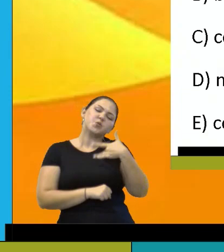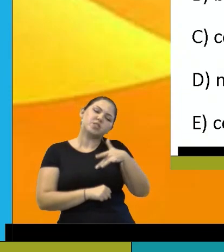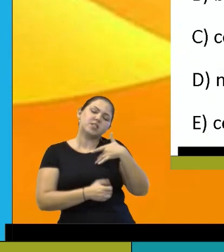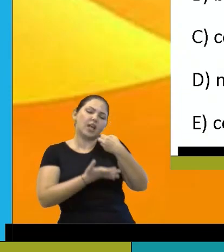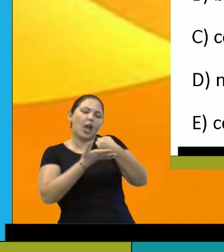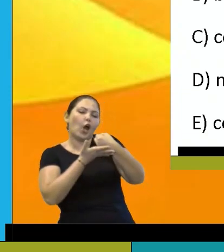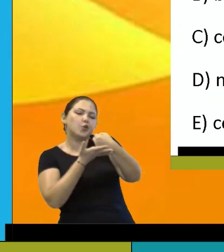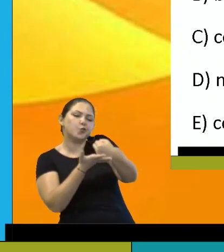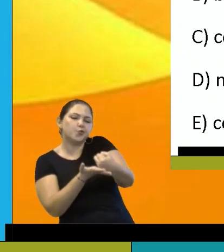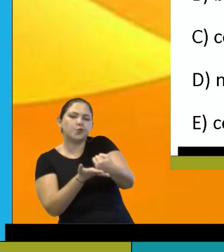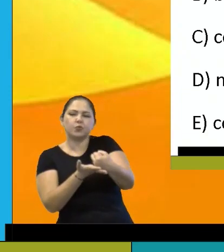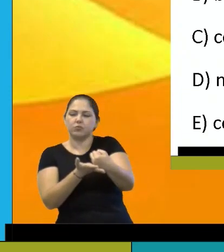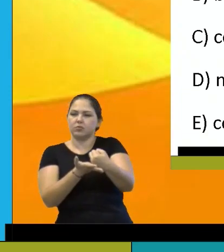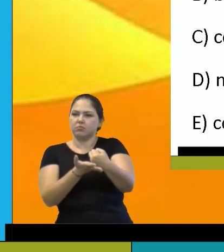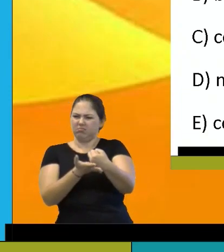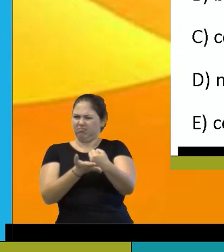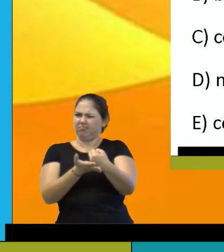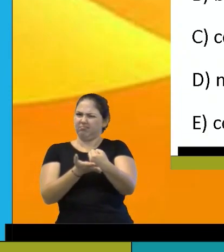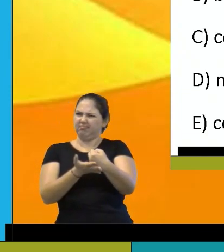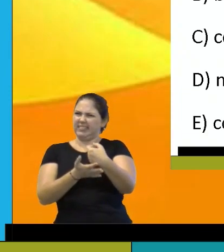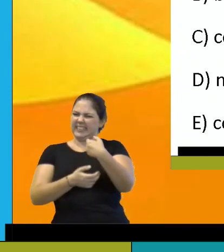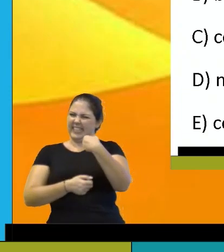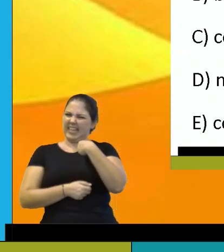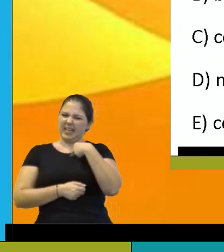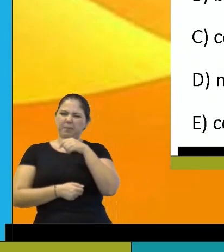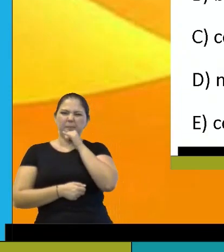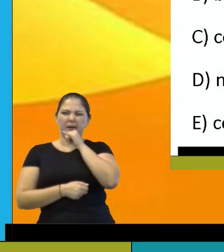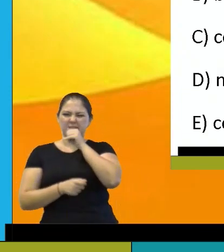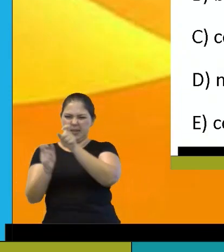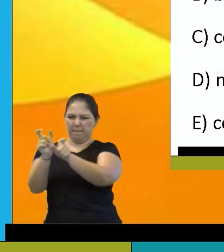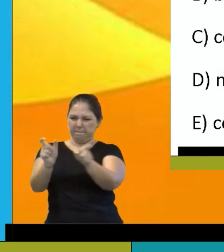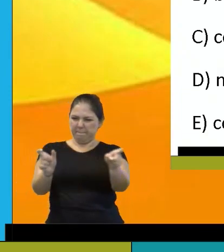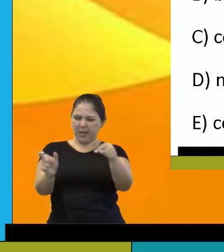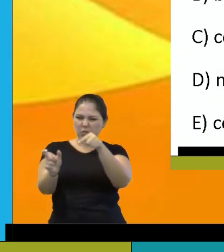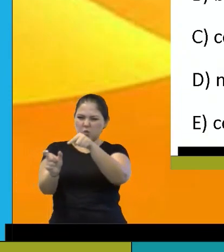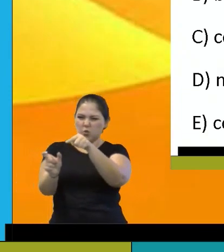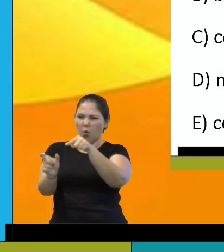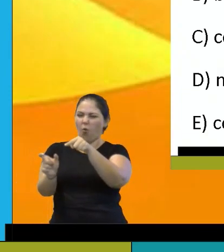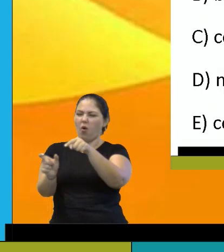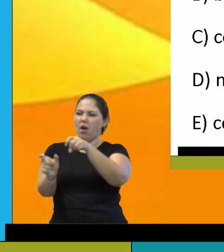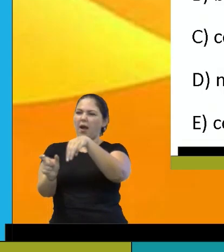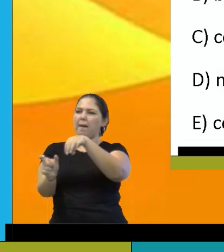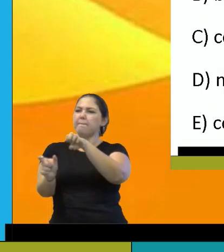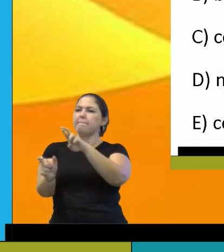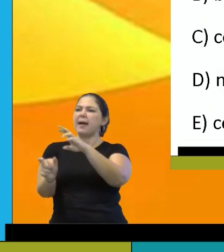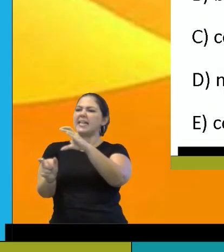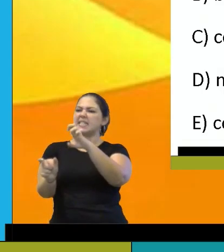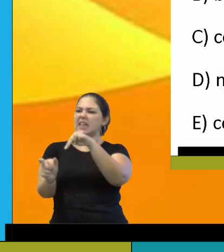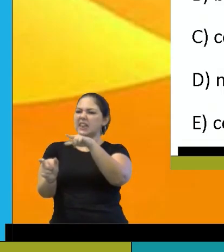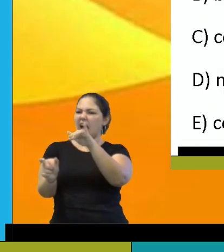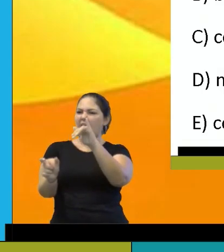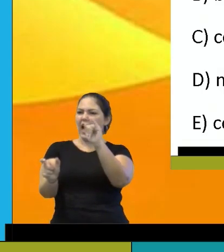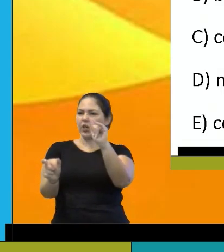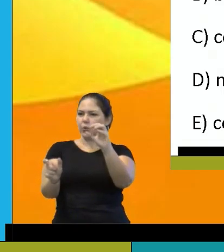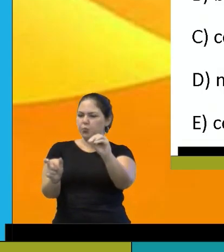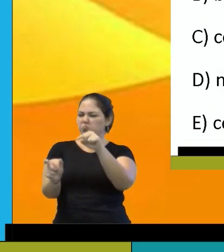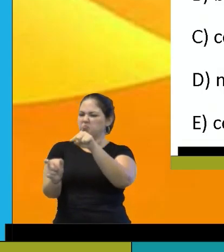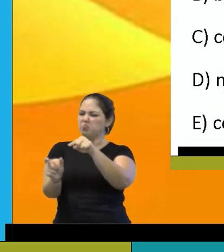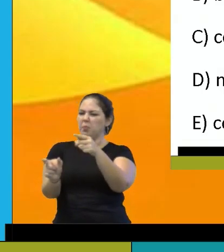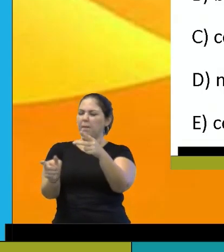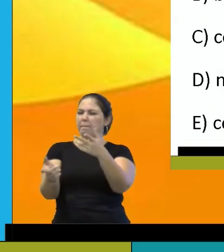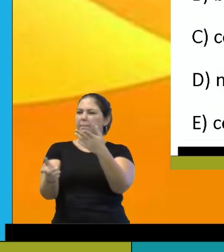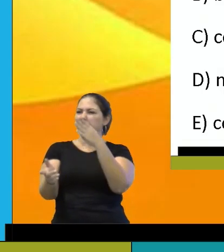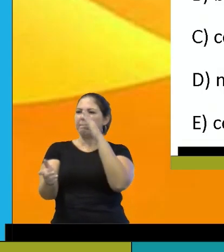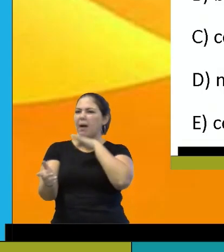se eu for agir de maneira bondosa com mercenários, o que é que os mercenários vão fazer comigo? Eles vão me matar, evidentemente. Então, não tem nada